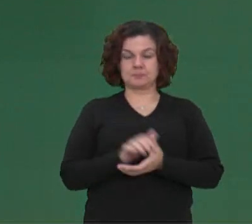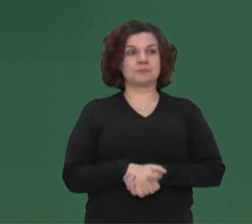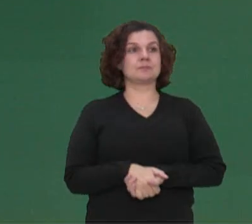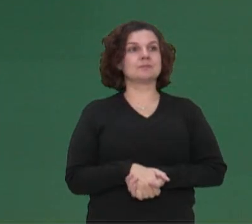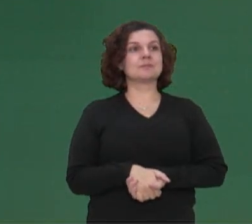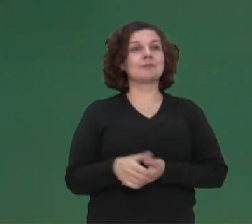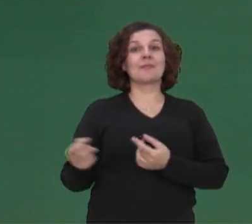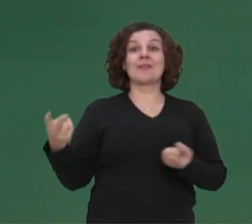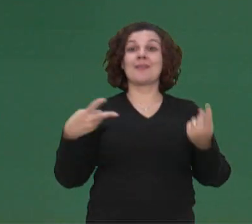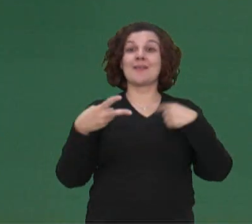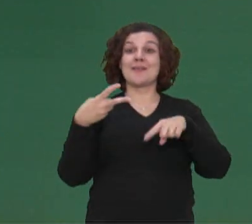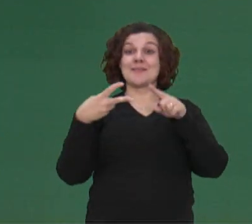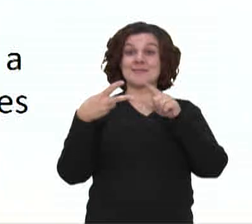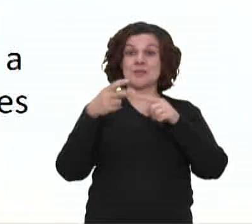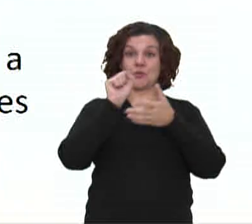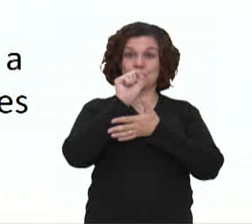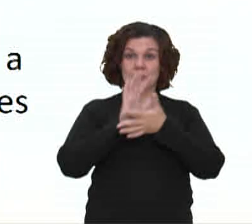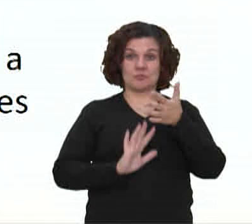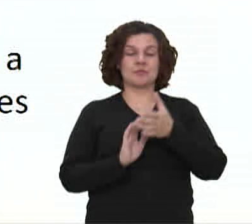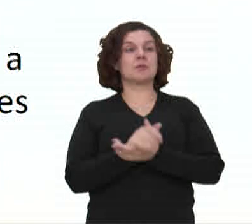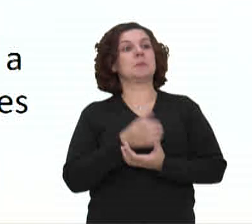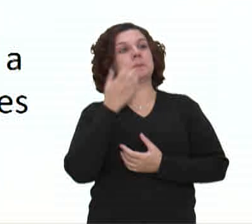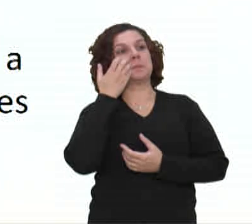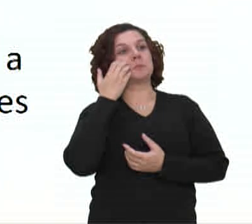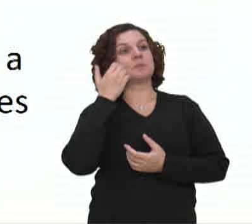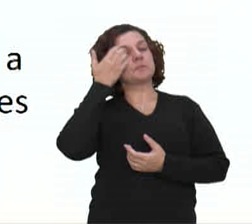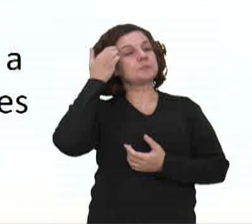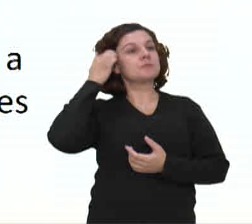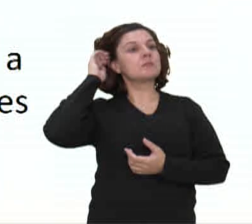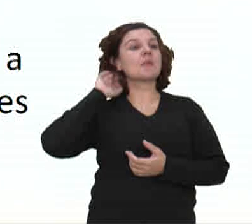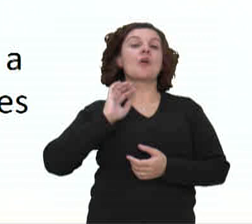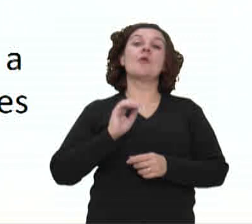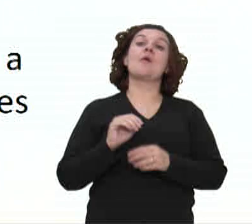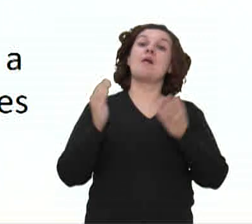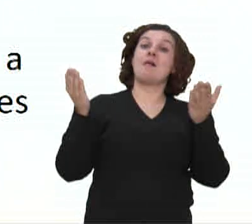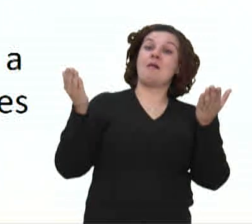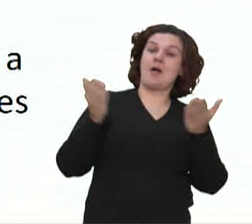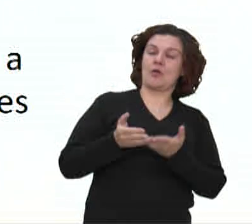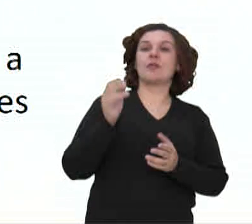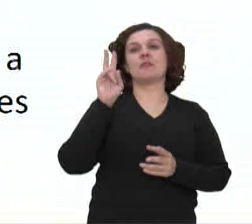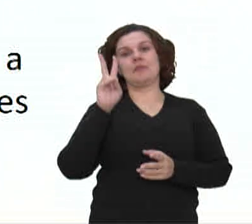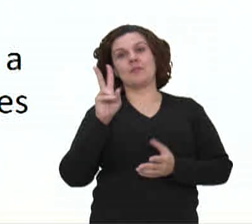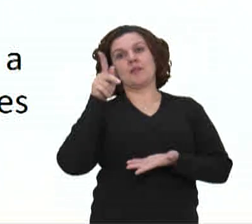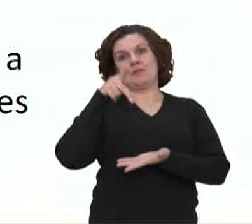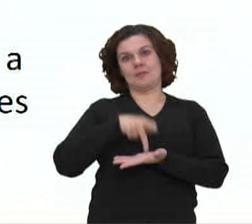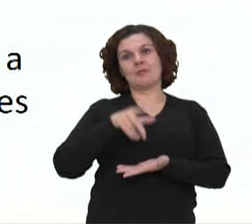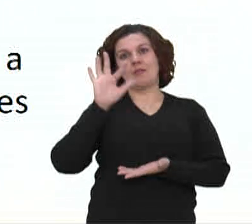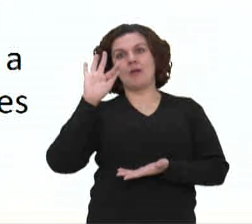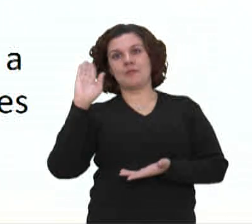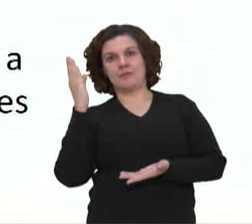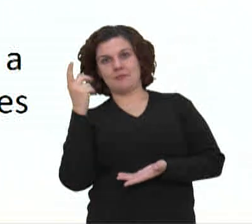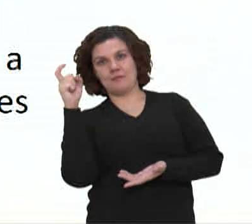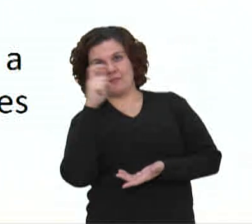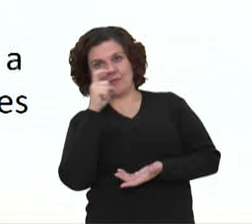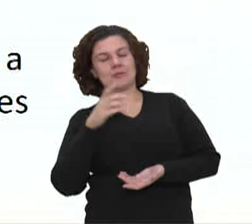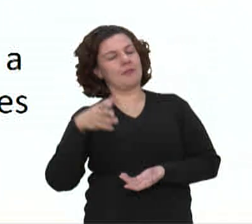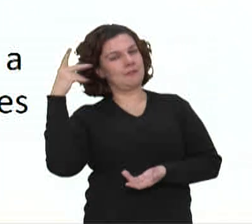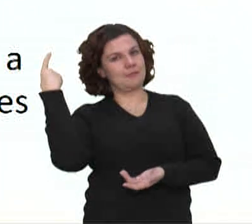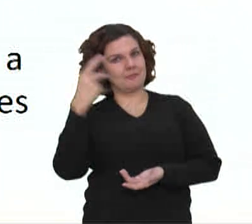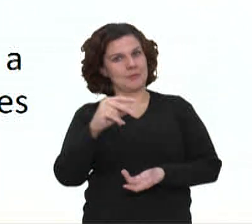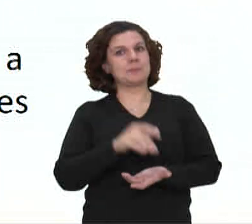Olha aí, ó. Em relação às questões regionais da África, marque V para verdadeiro e F para falso e vamos que